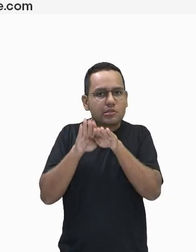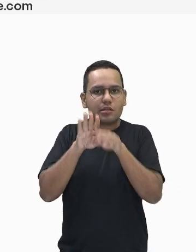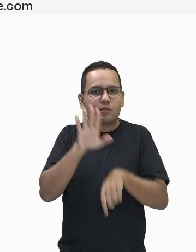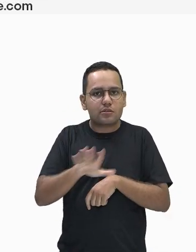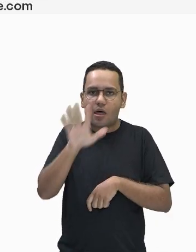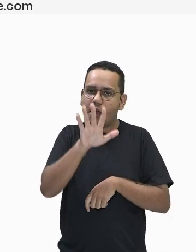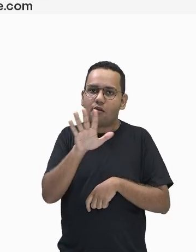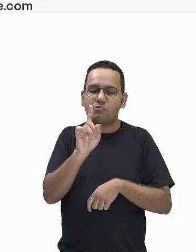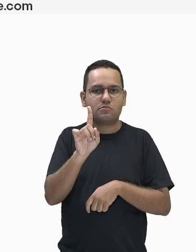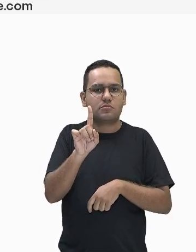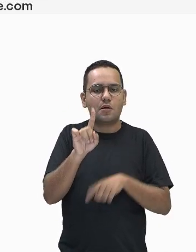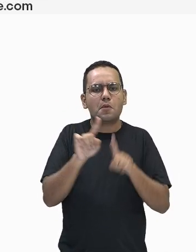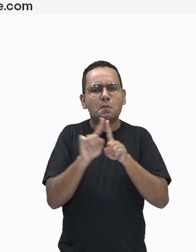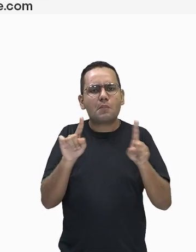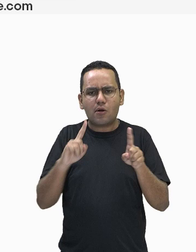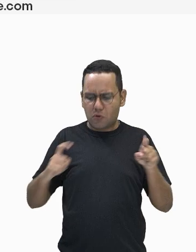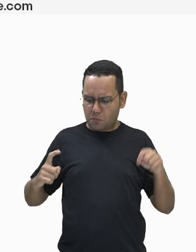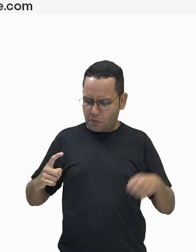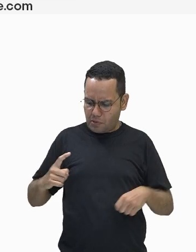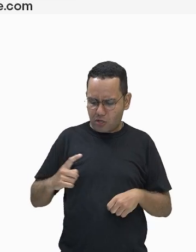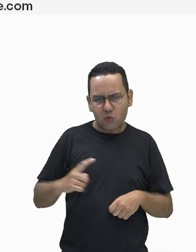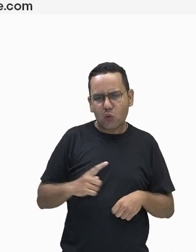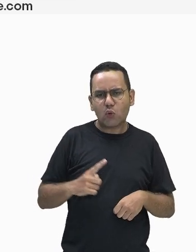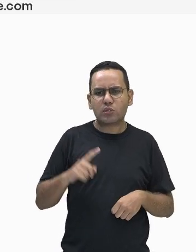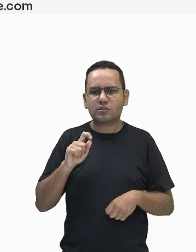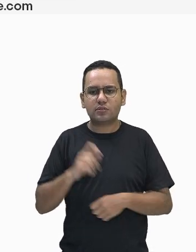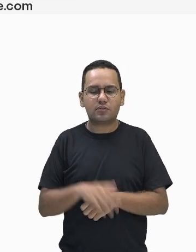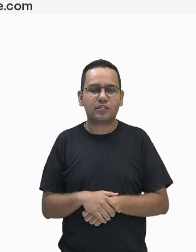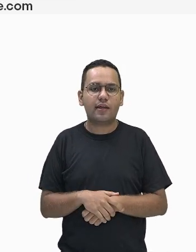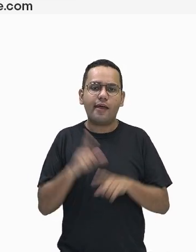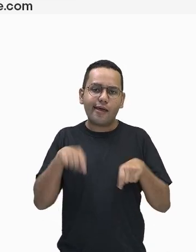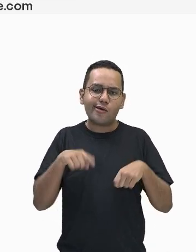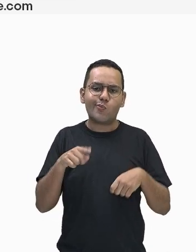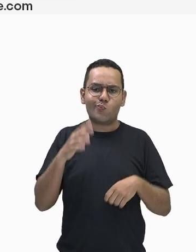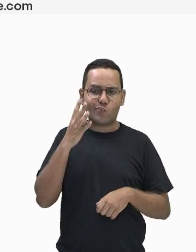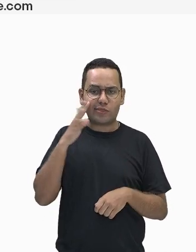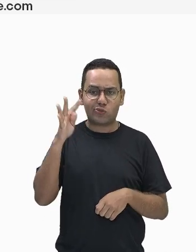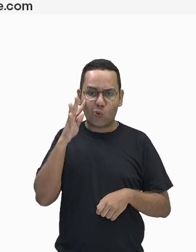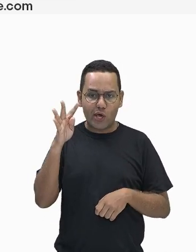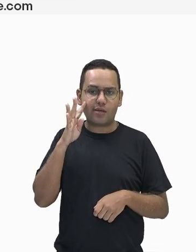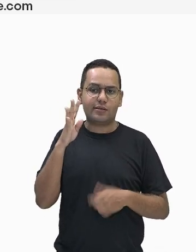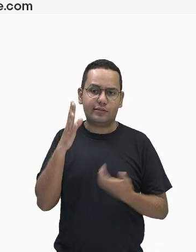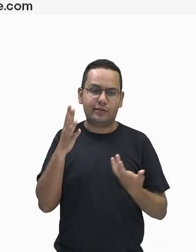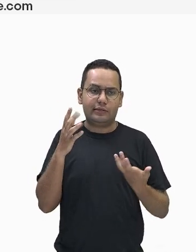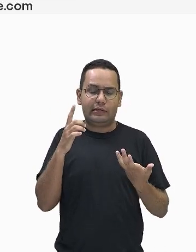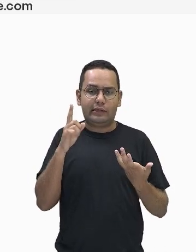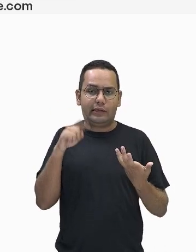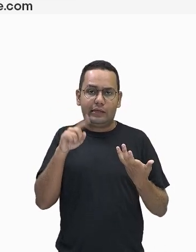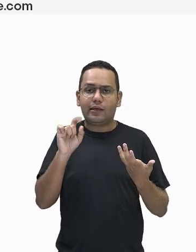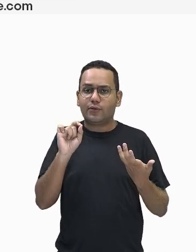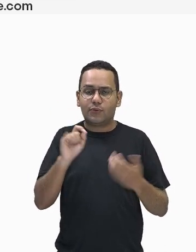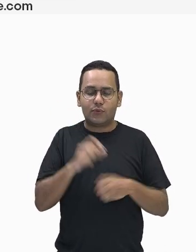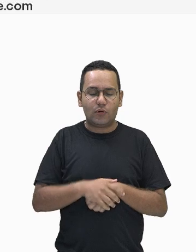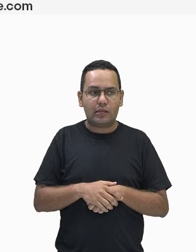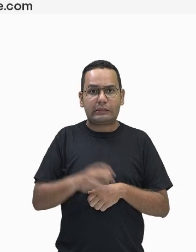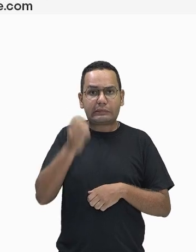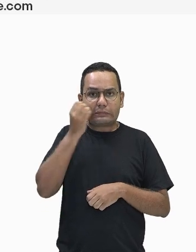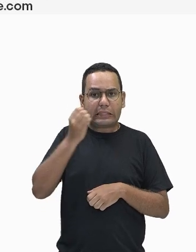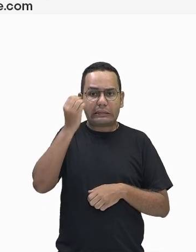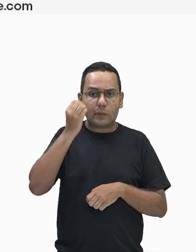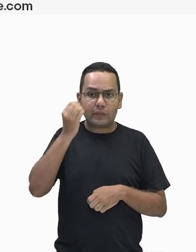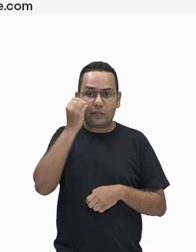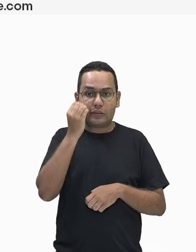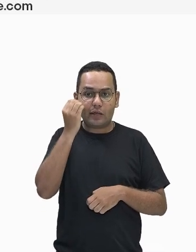sabem a direção certa. Seria uma primeira loteria aí que todos nós vencemos, né, ao sermos o espermatozoide que foi na direção